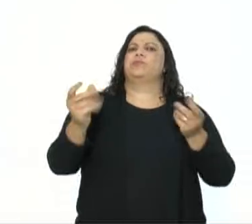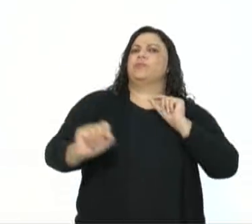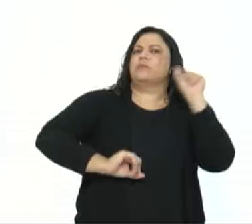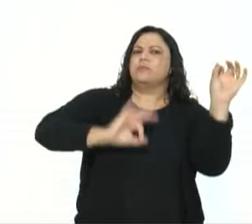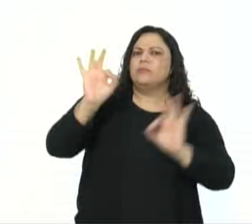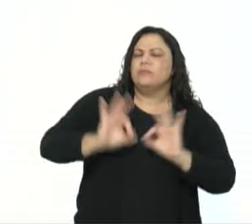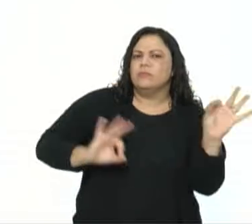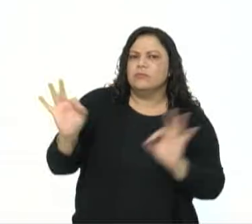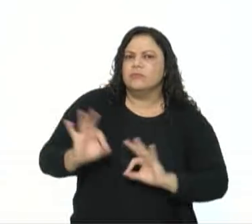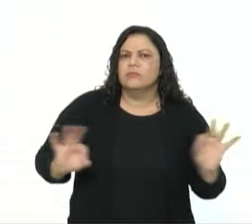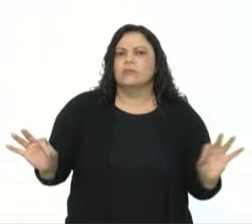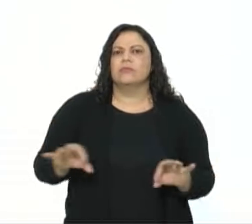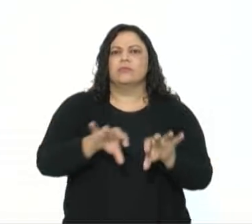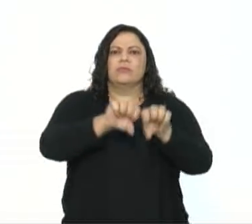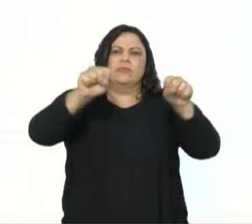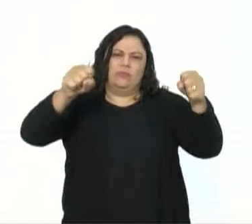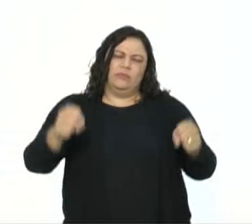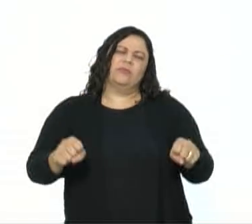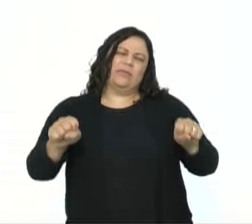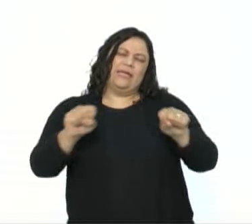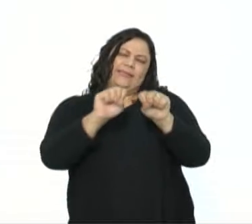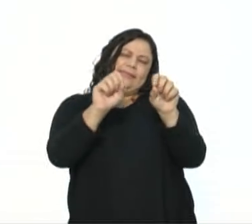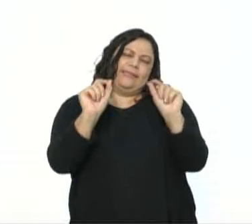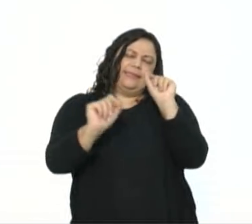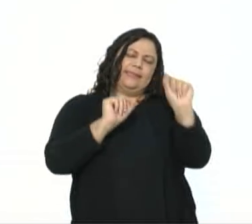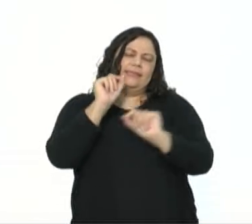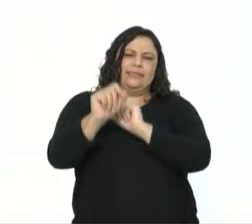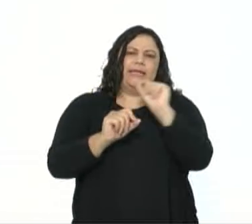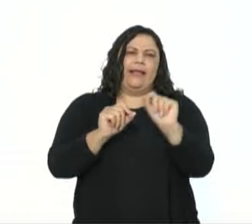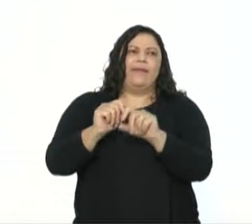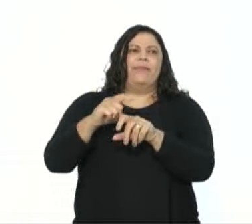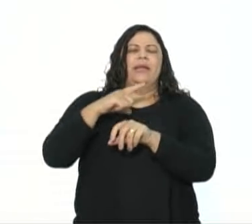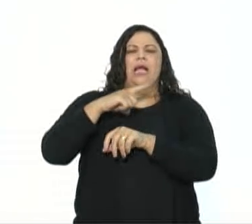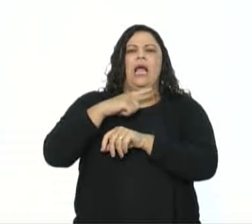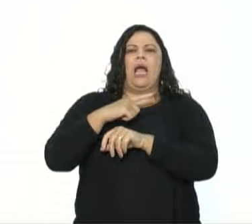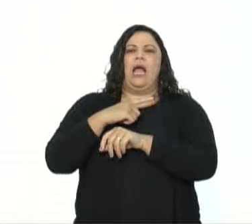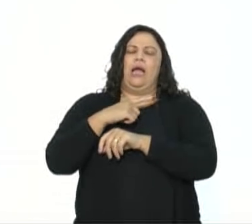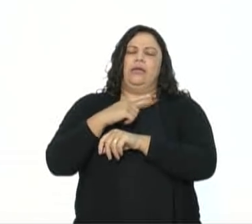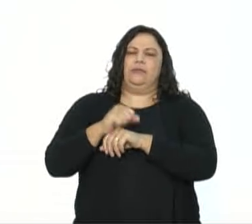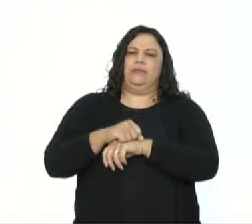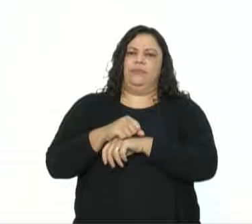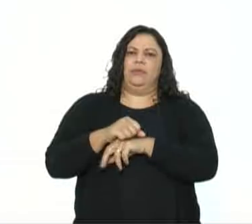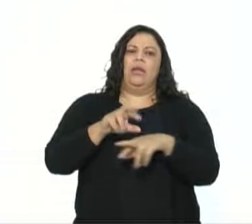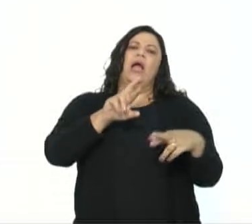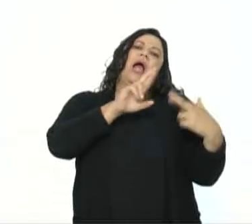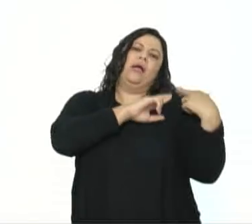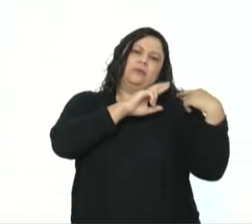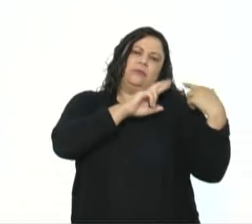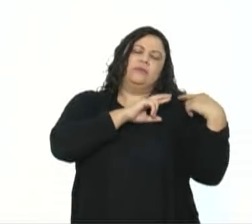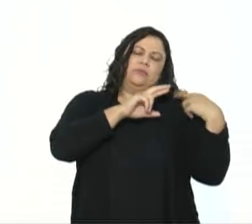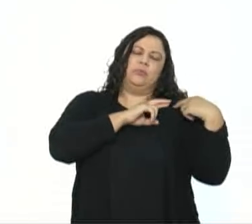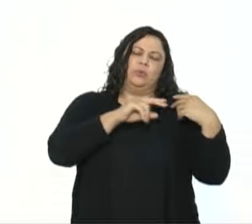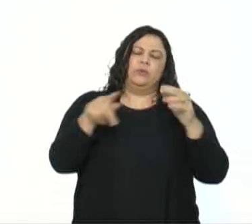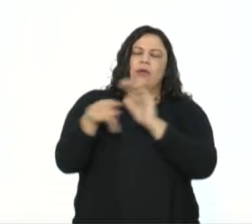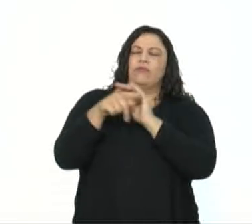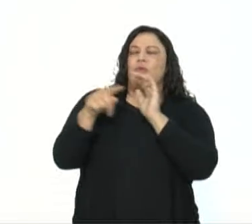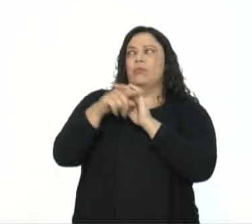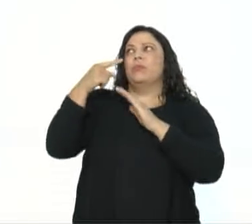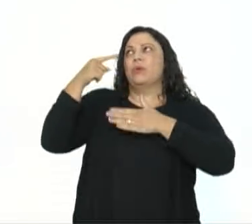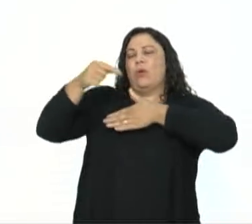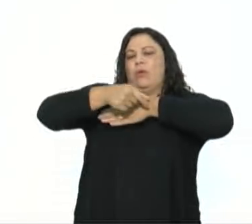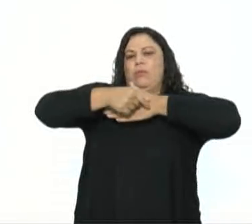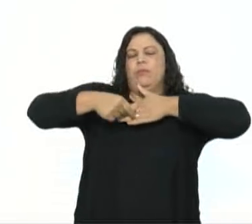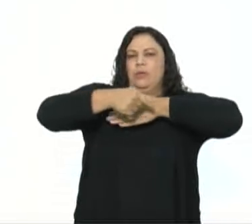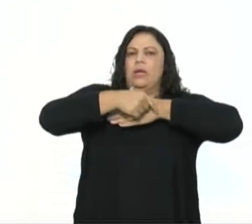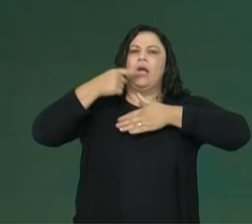afirma Vânia Pacheco, gerente da pesquisa de informações básicas municipais do IBGE. Outra coisa que é preciso ressaltar é que